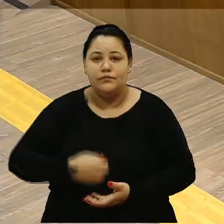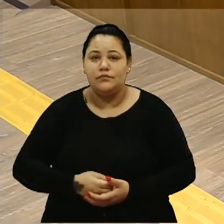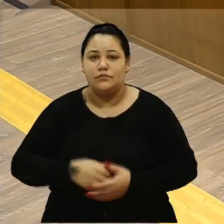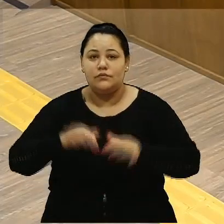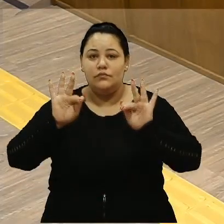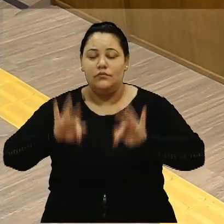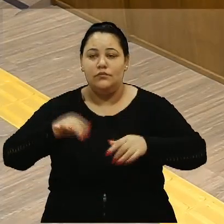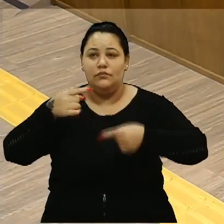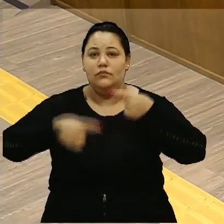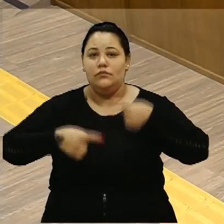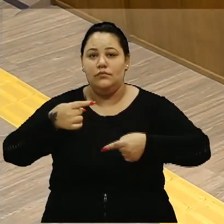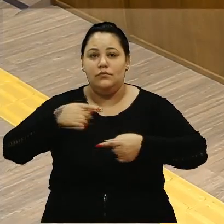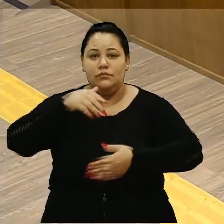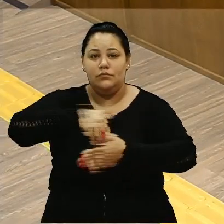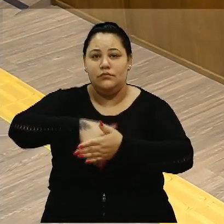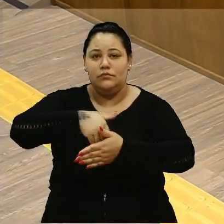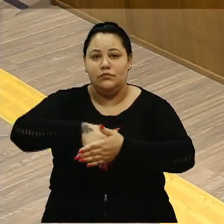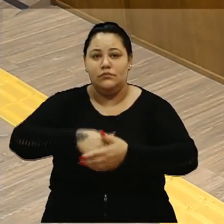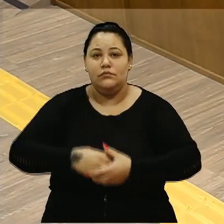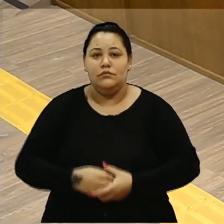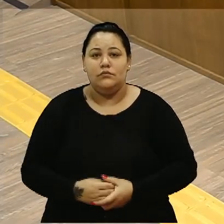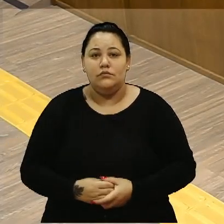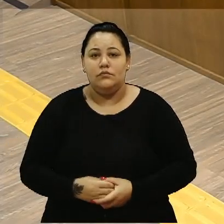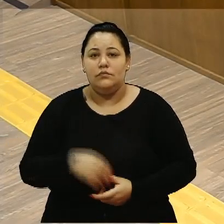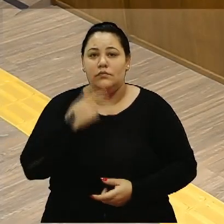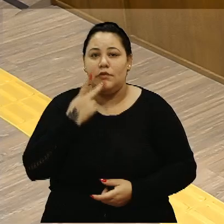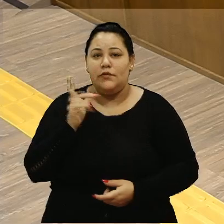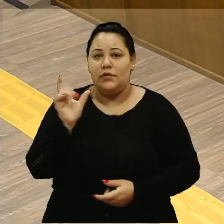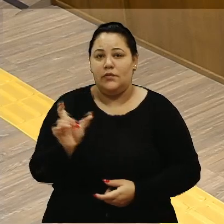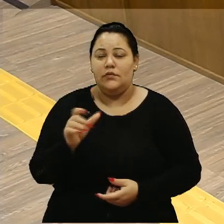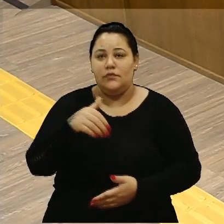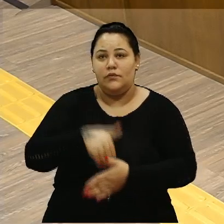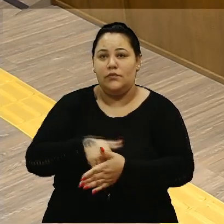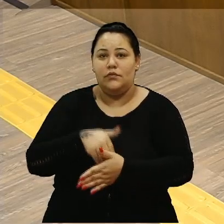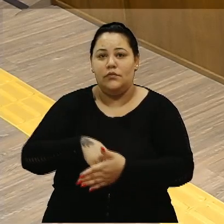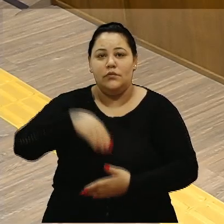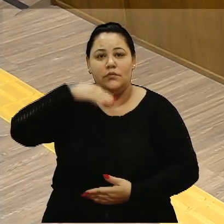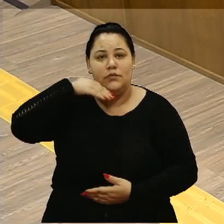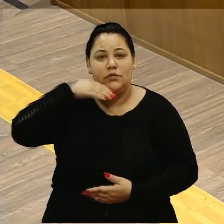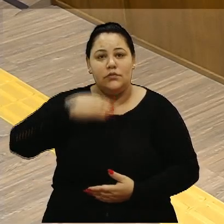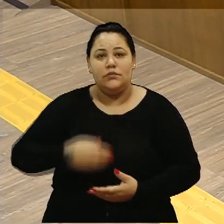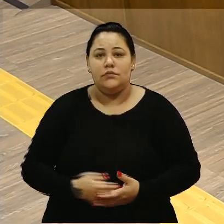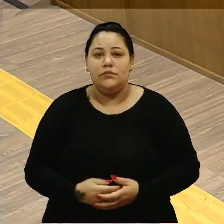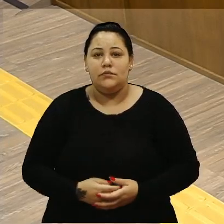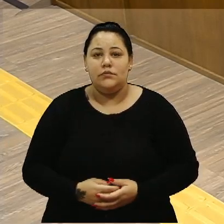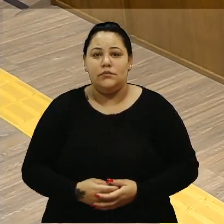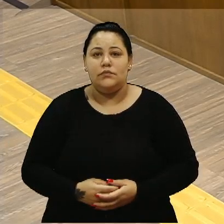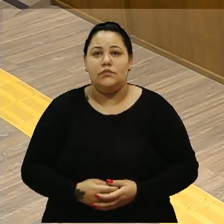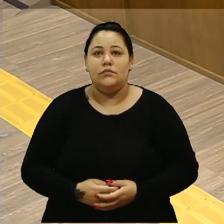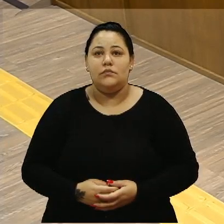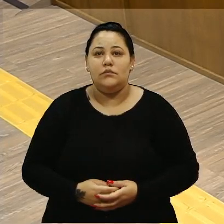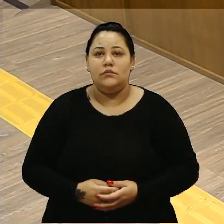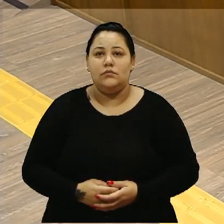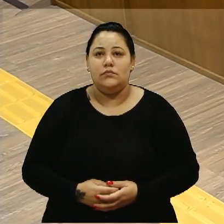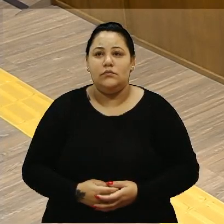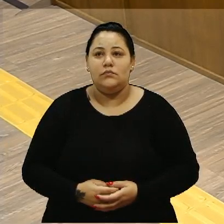Encerrada a discussão, em votação. Para declarar Para voto, declarar presidente. voto, vereador Bortolo. Para declarar voto, presidente.